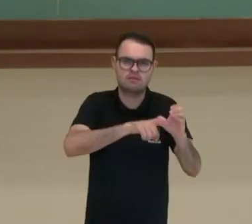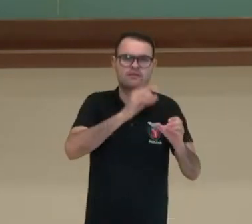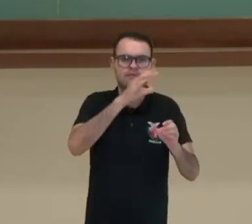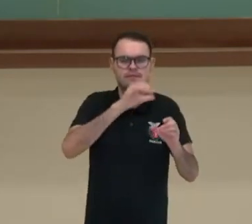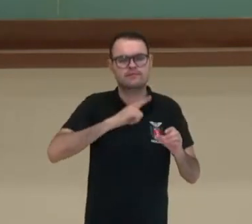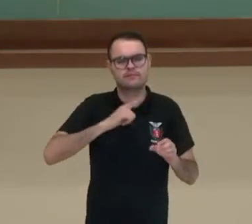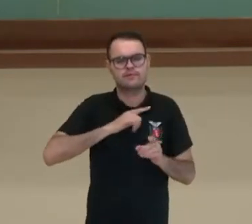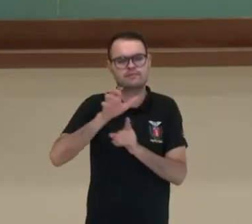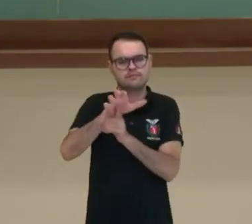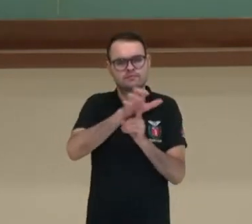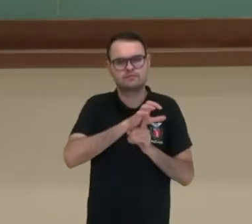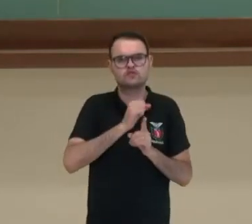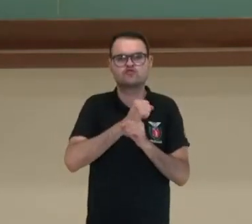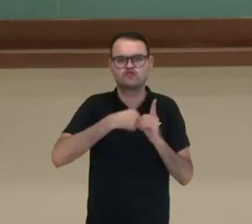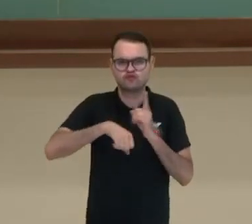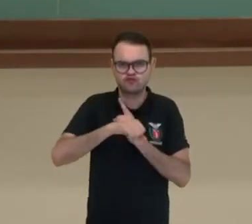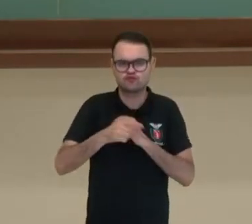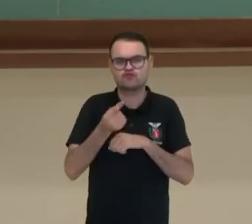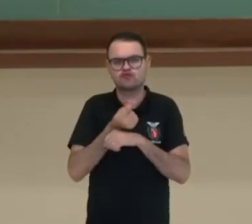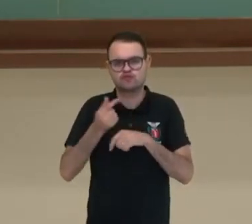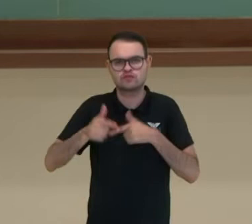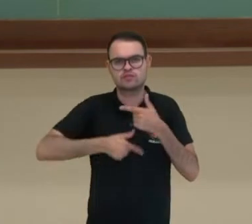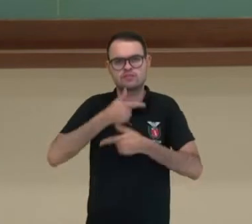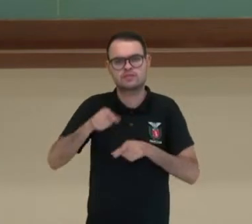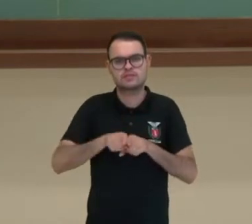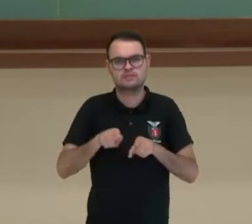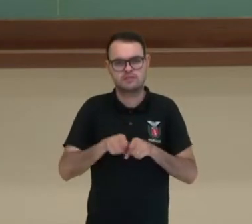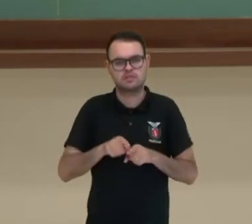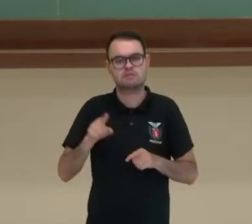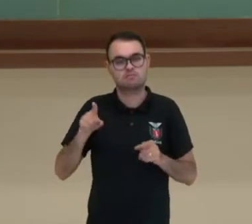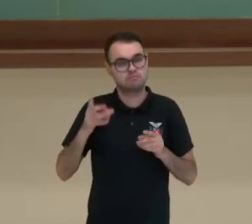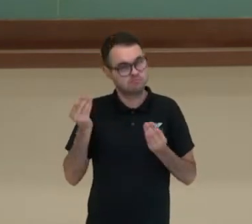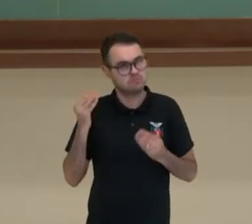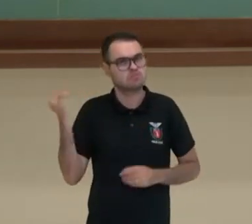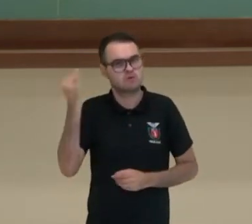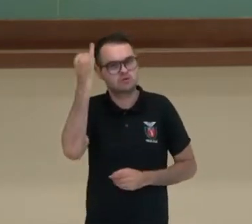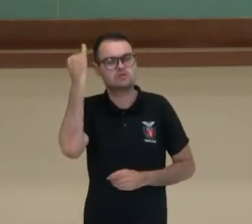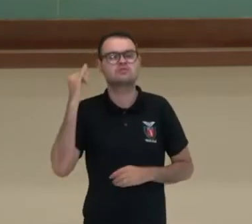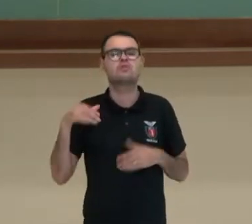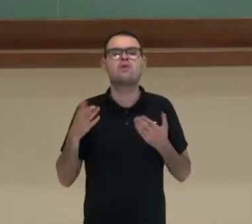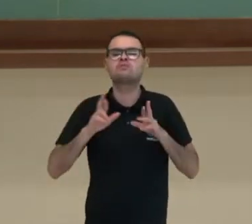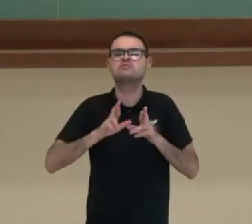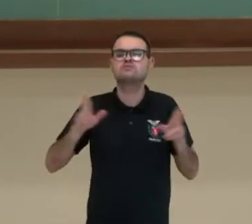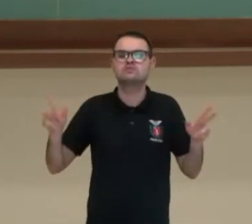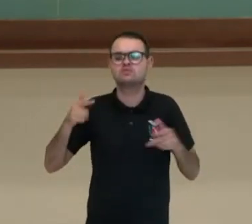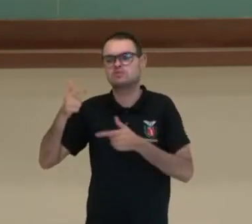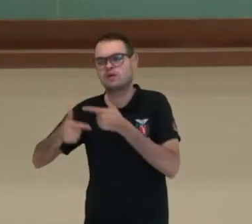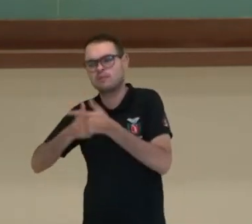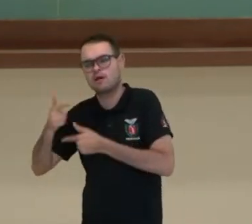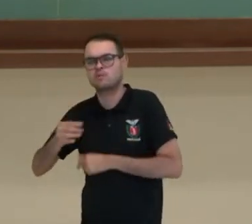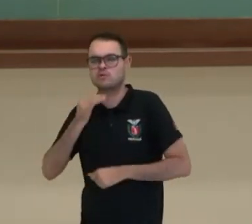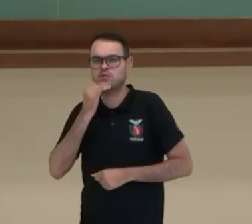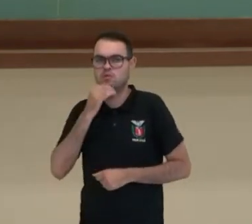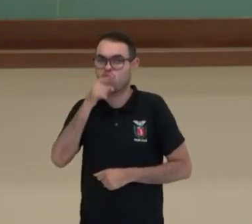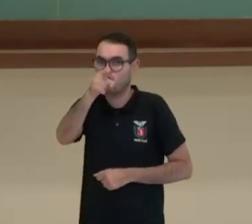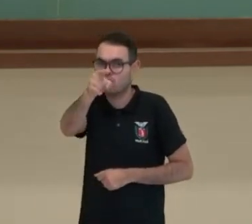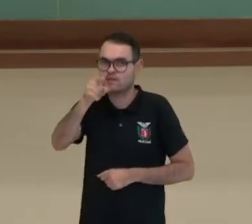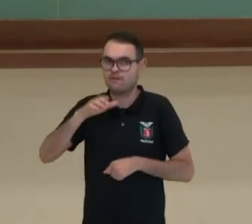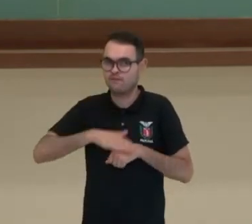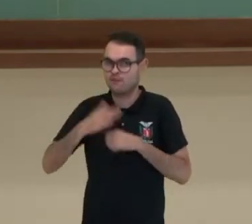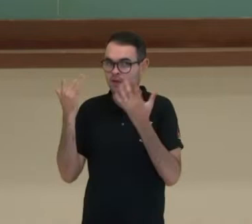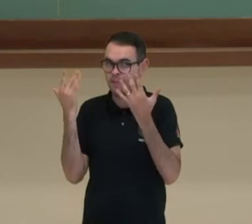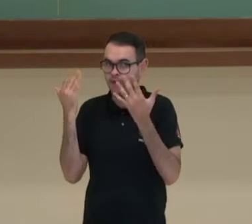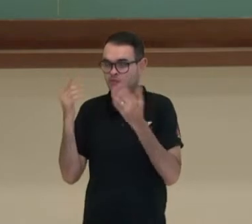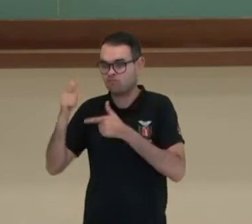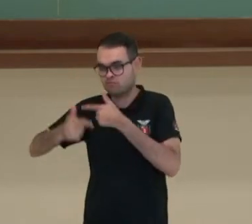implicâncias sociais, econômicas e trabalhistas, muito importante. Qual é a diferença no trabalho em que você faz